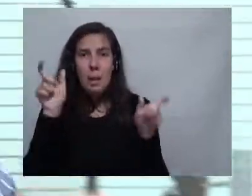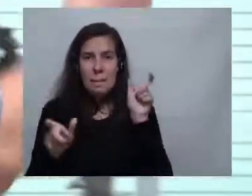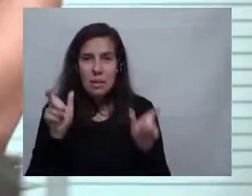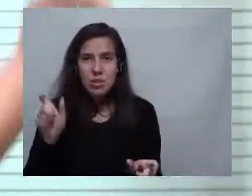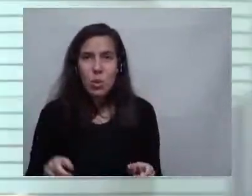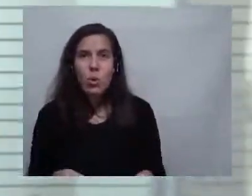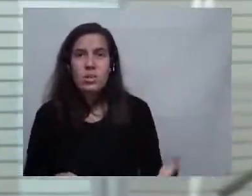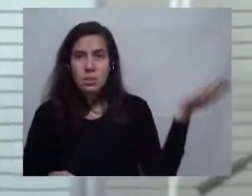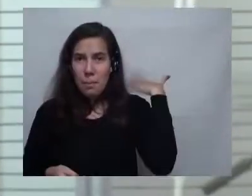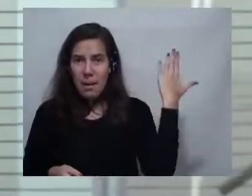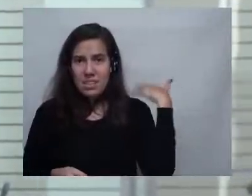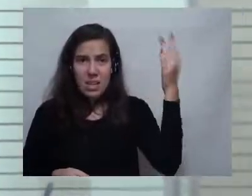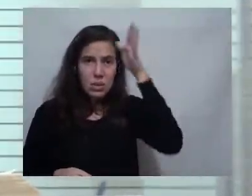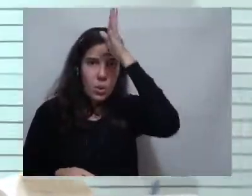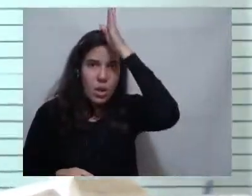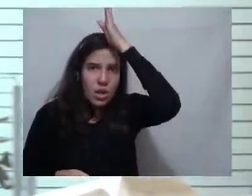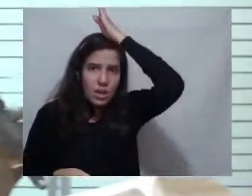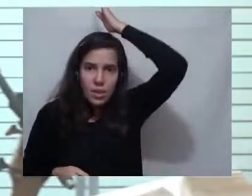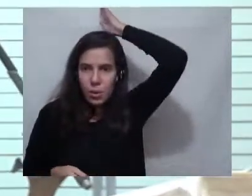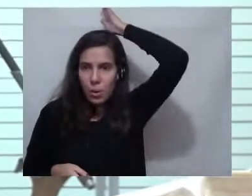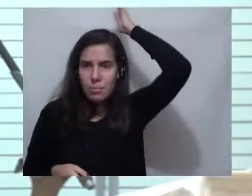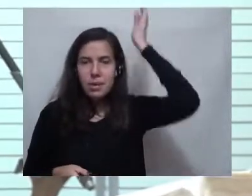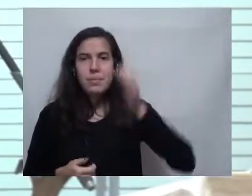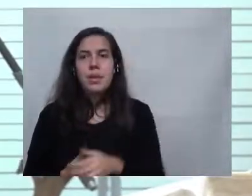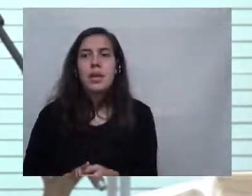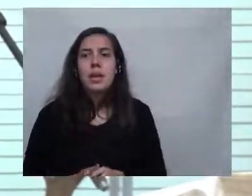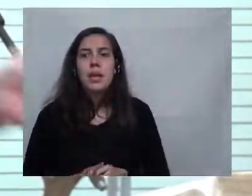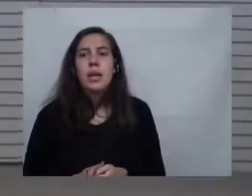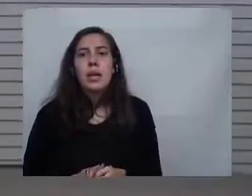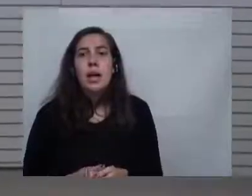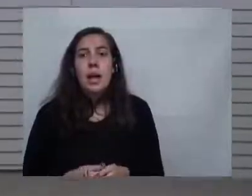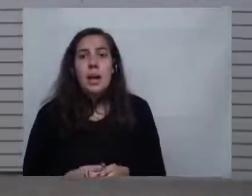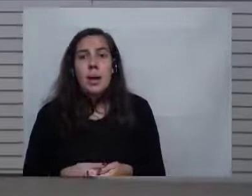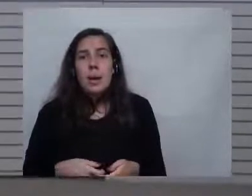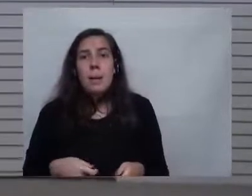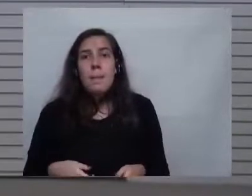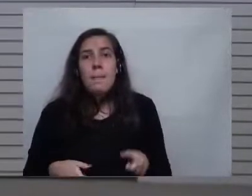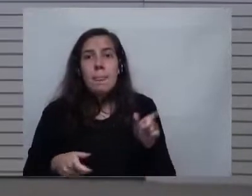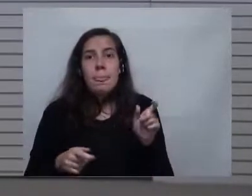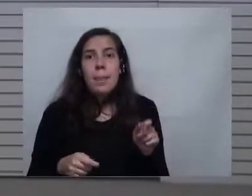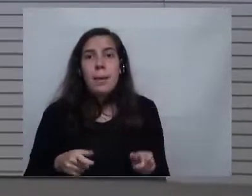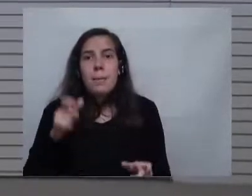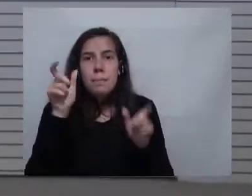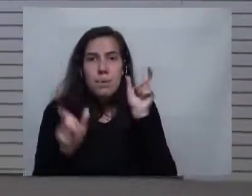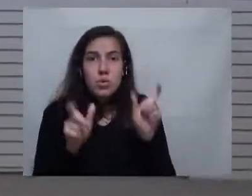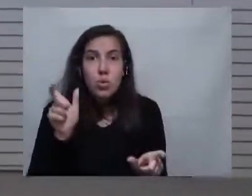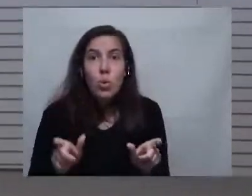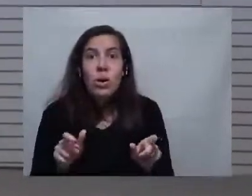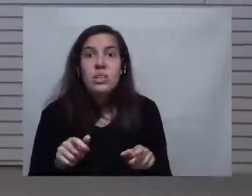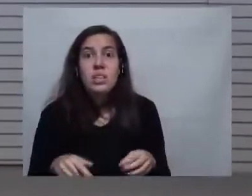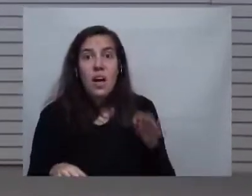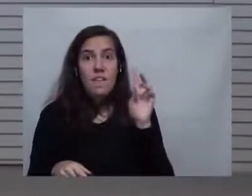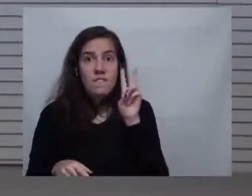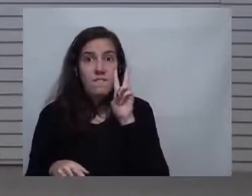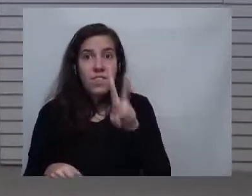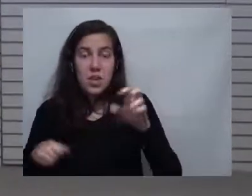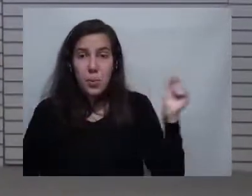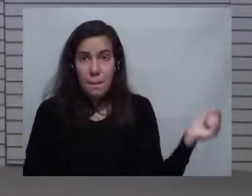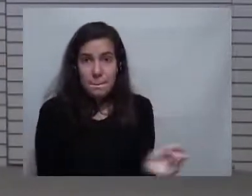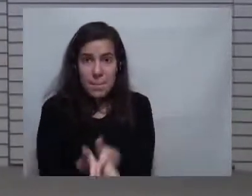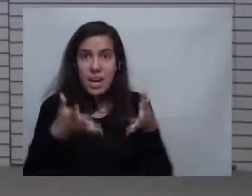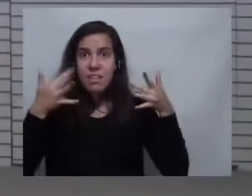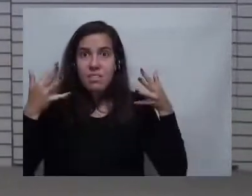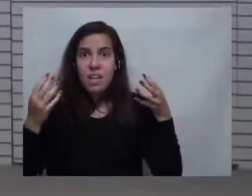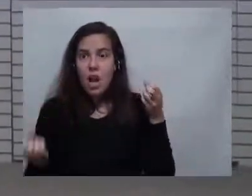dos bairros que ficaram e foi o bairro do Povo de Deus é porque o